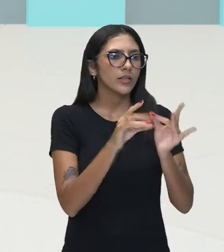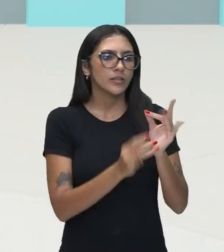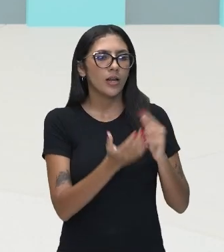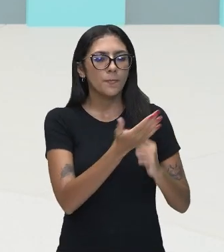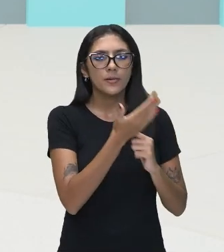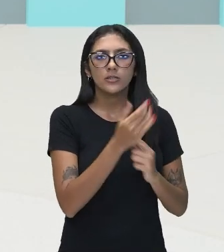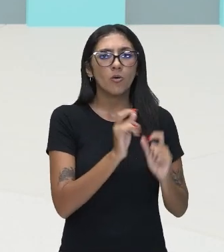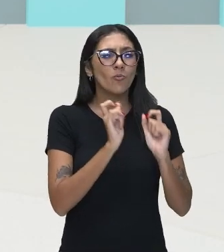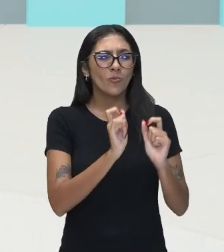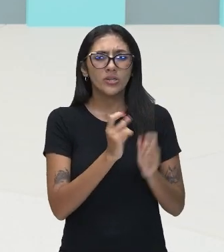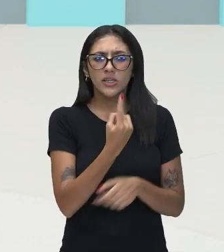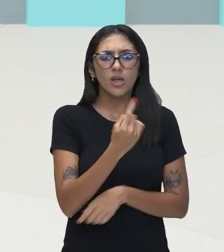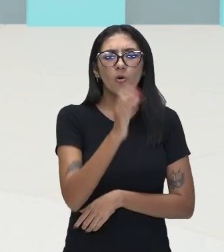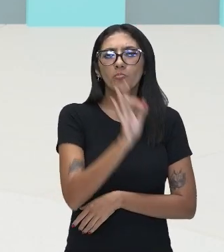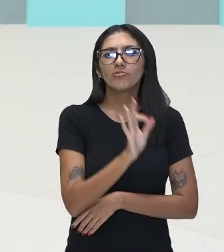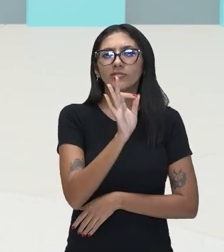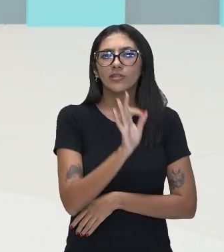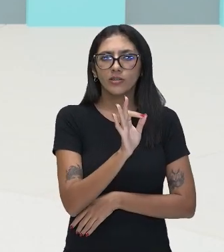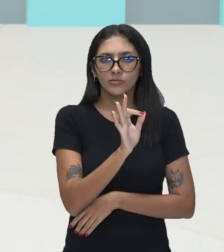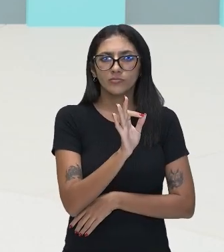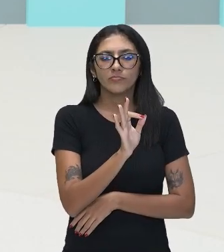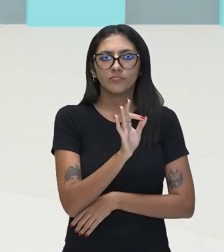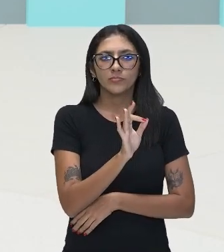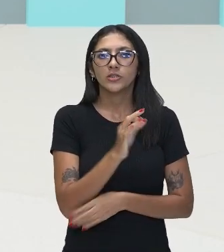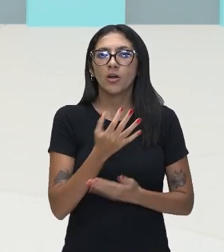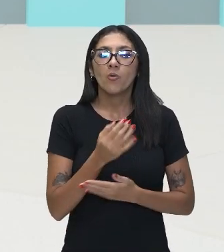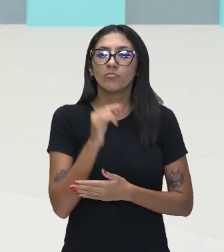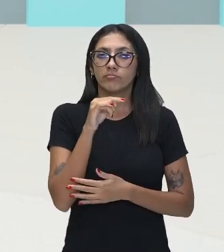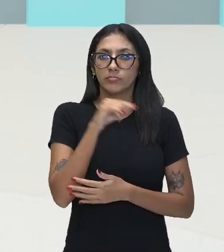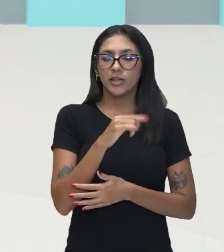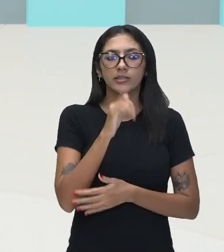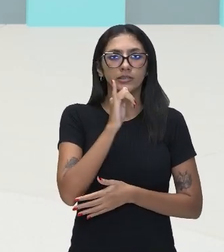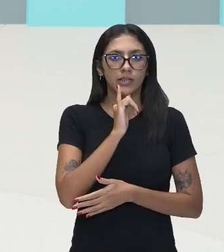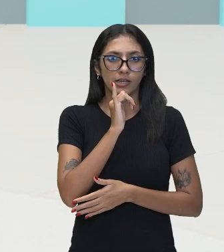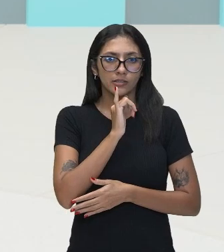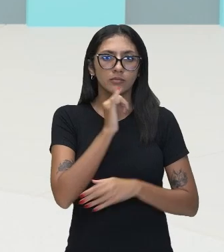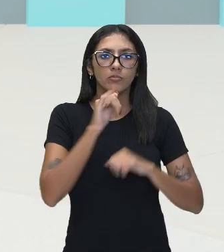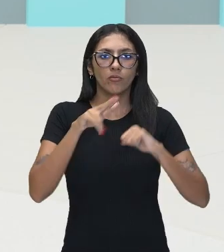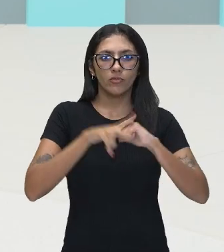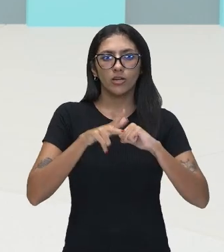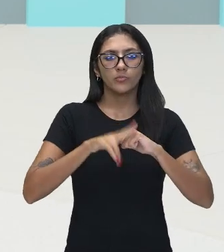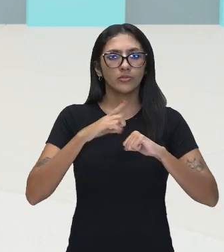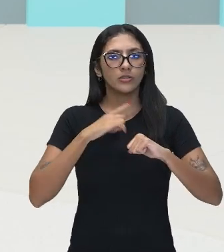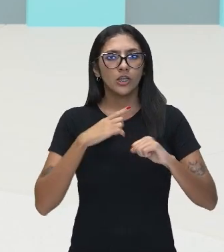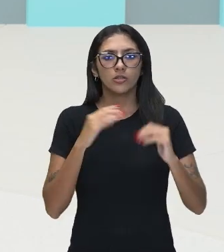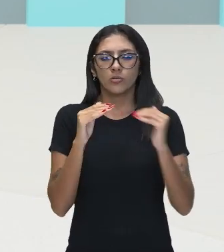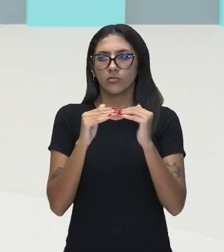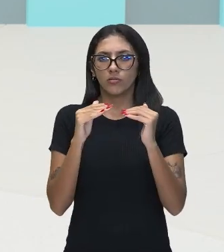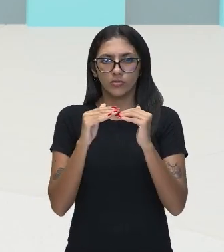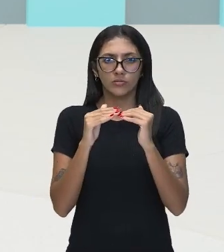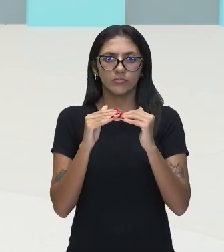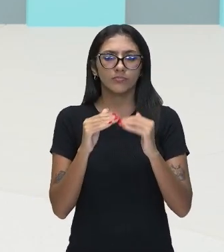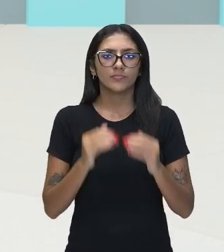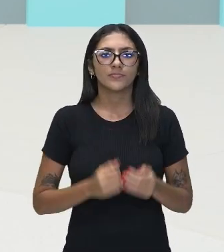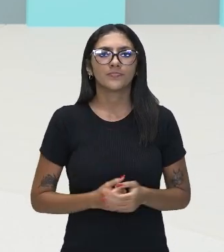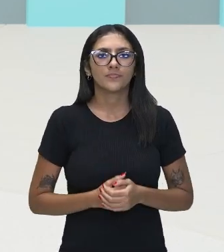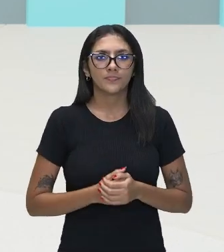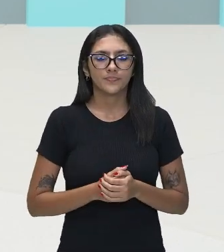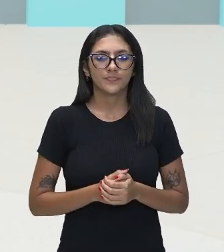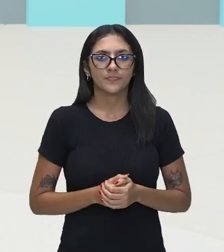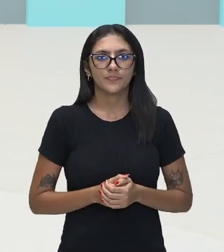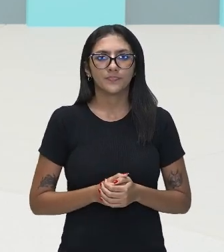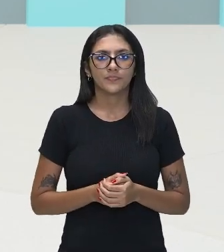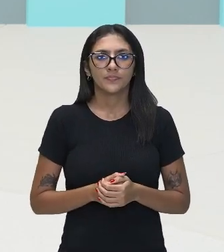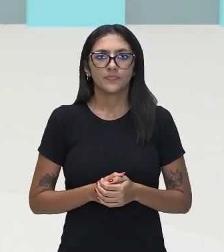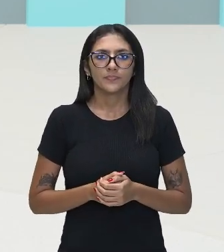que é esse 1%. Então, nesse caso, o verbo está concordando com o sujeito. Qual o sujeito? 1%.